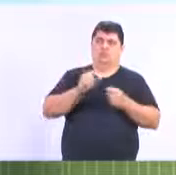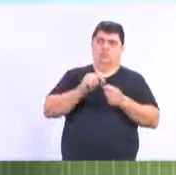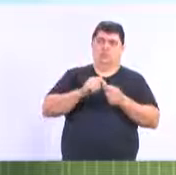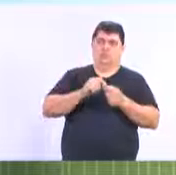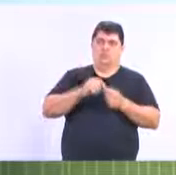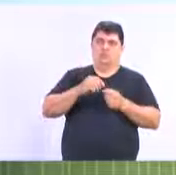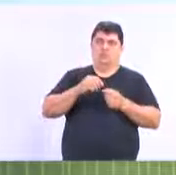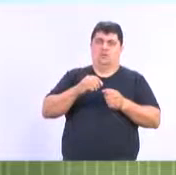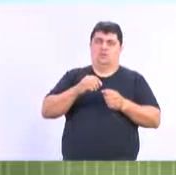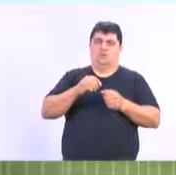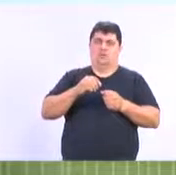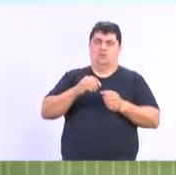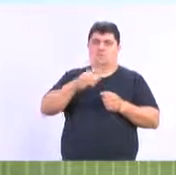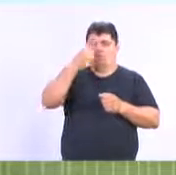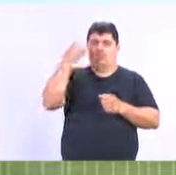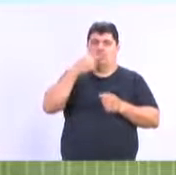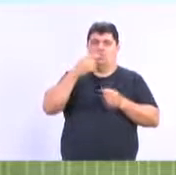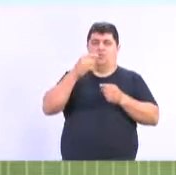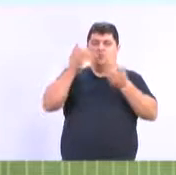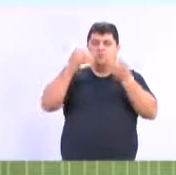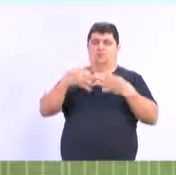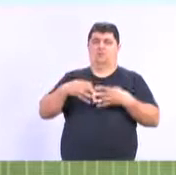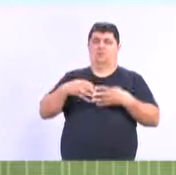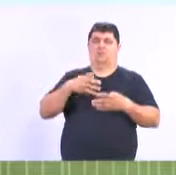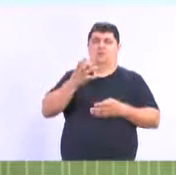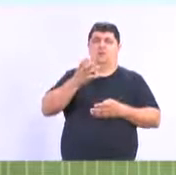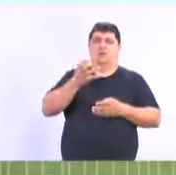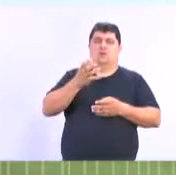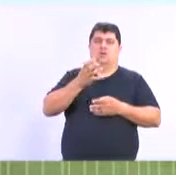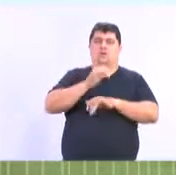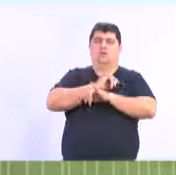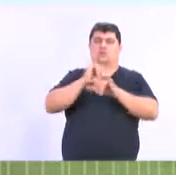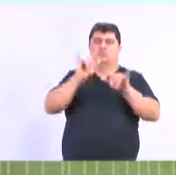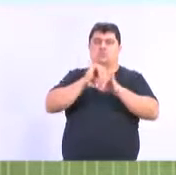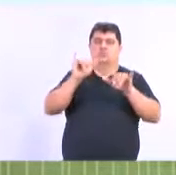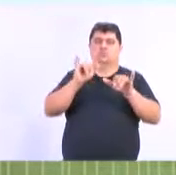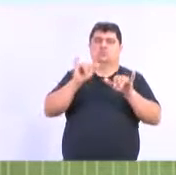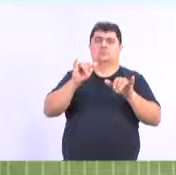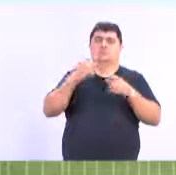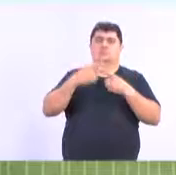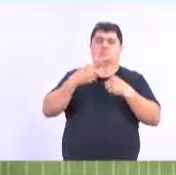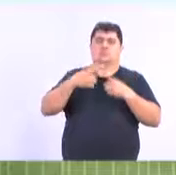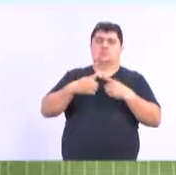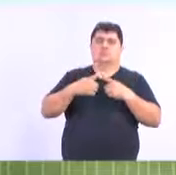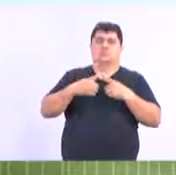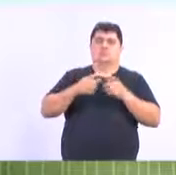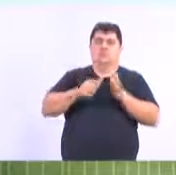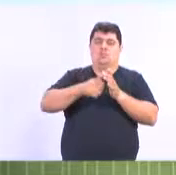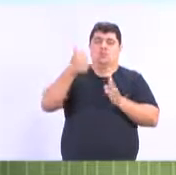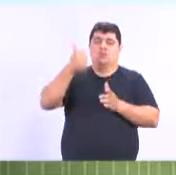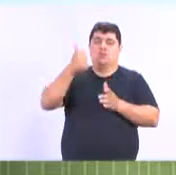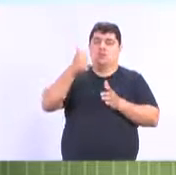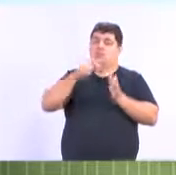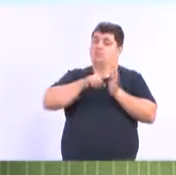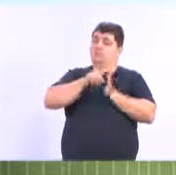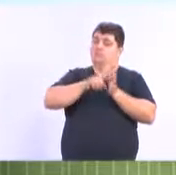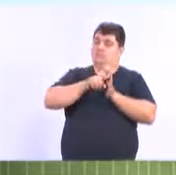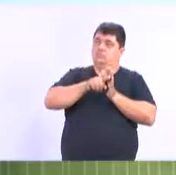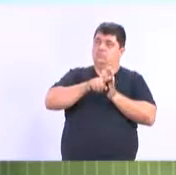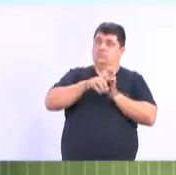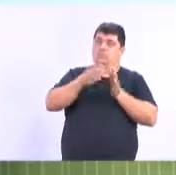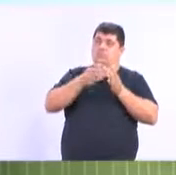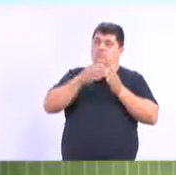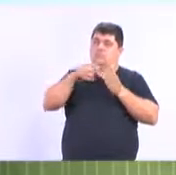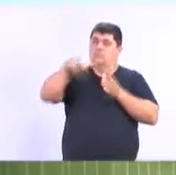meia hora a gente vai conversar sobre elas. Eu quero uma atenção especial dos tutores sobre a primeira questão. A primeira questão pede